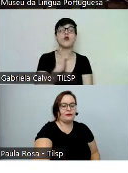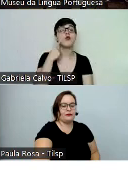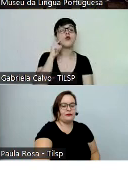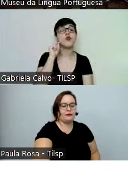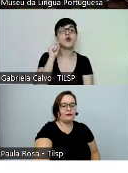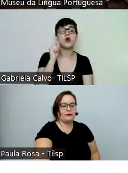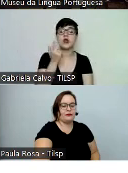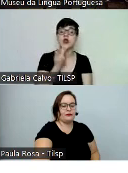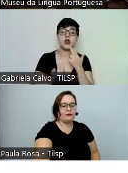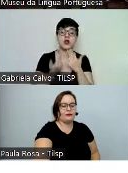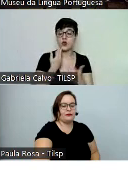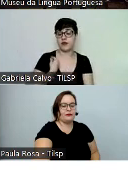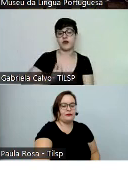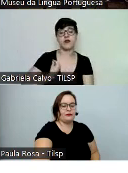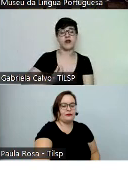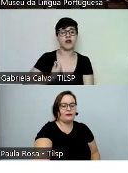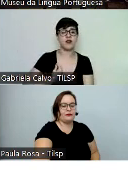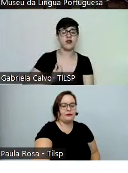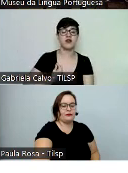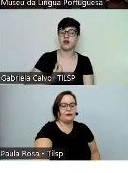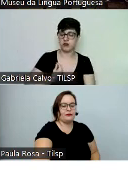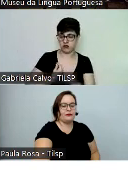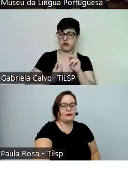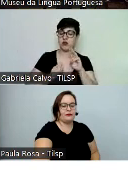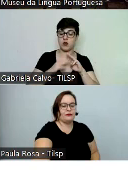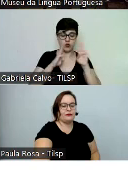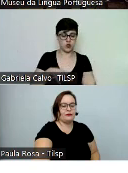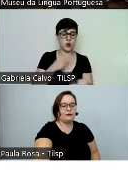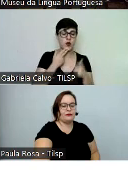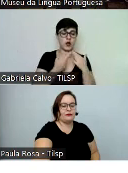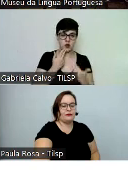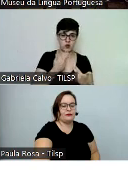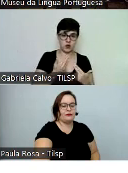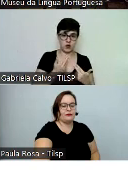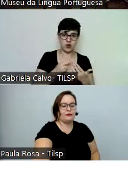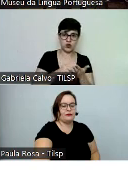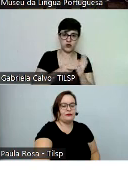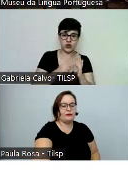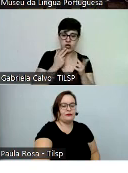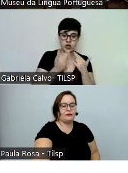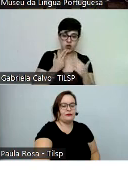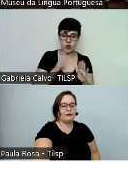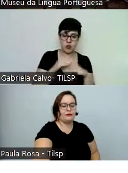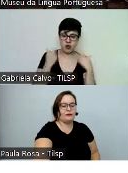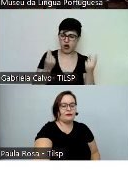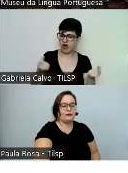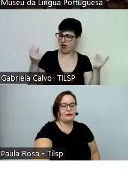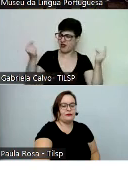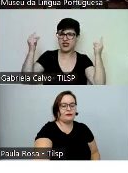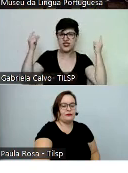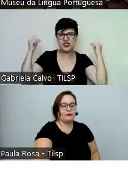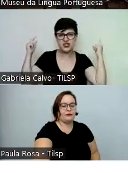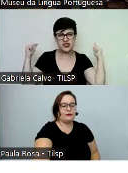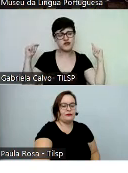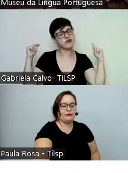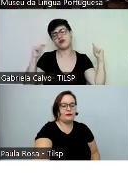Então embora a gente seja um museu de língua não tem nada a ver com línguas mortas ou línguas do passado